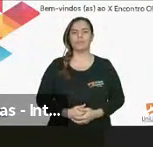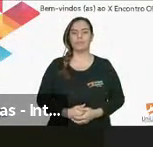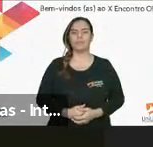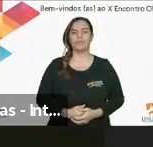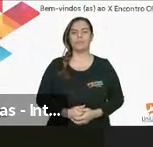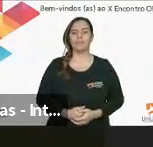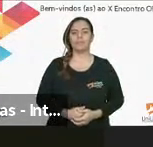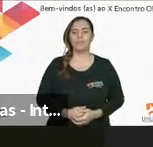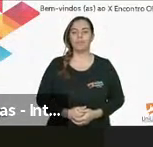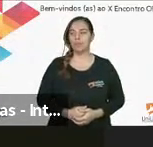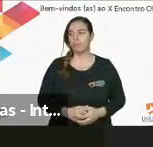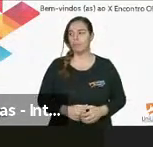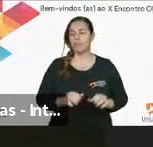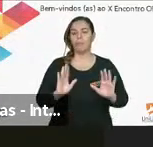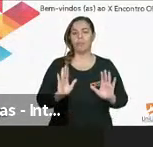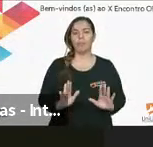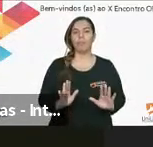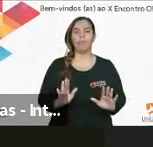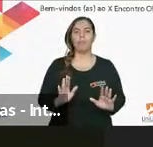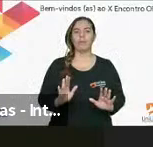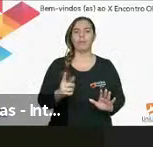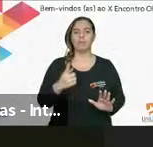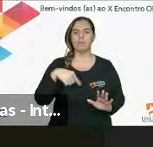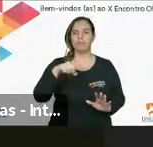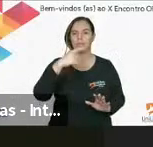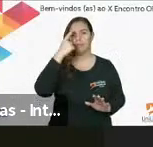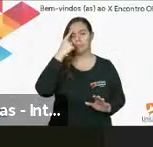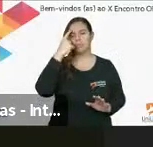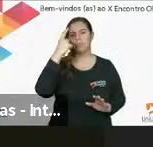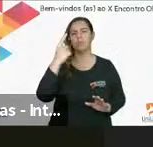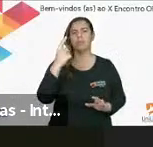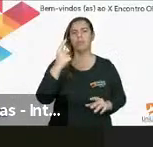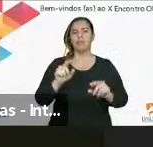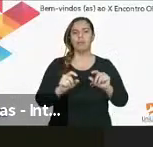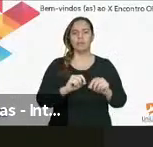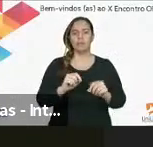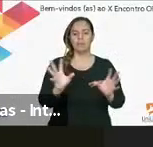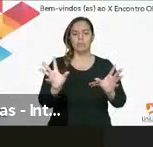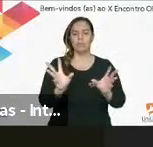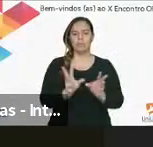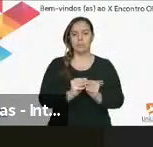enquanto dialética, a gente pode pensar em buscar uma síntese.